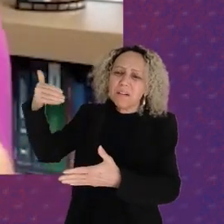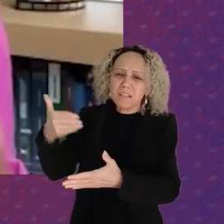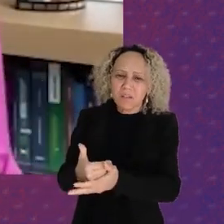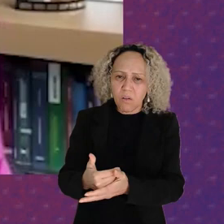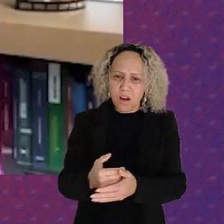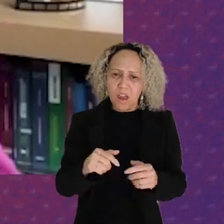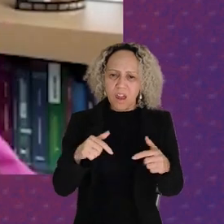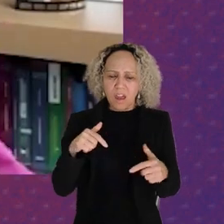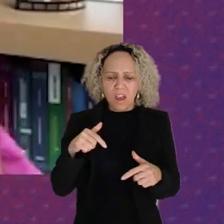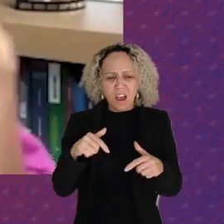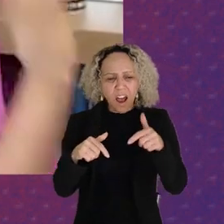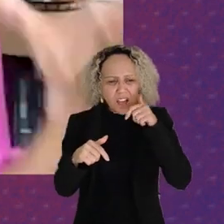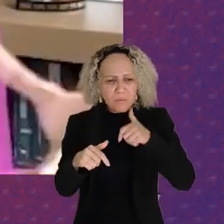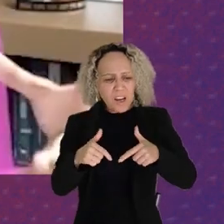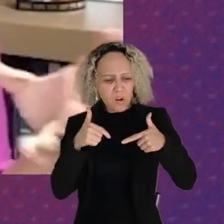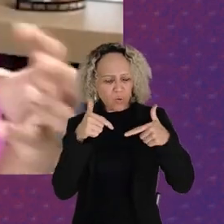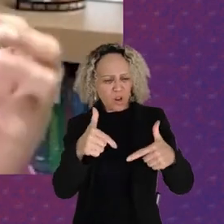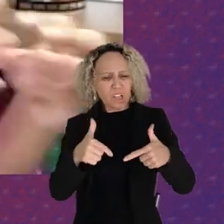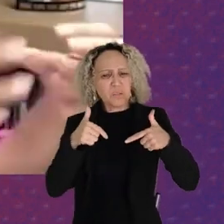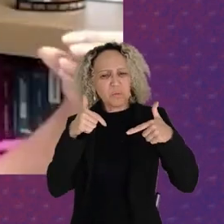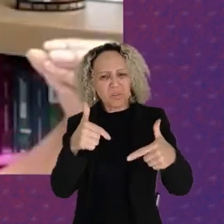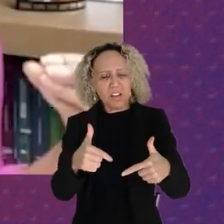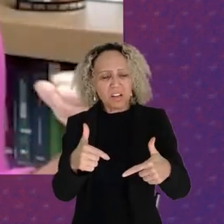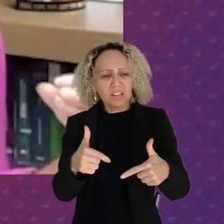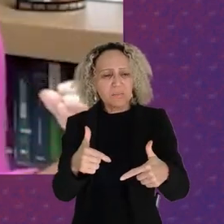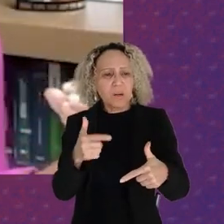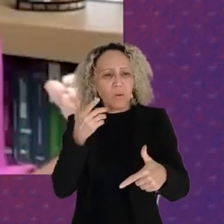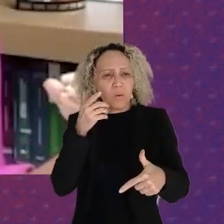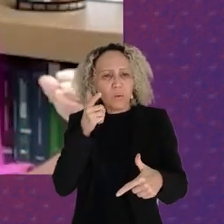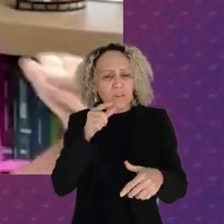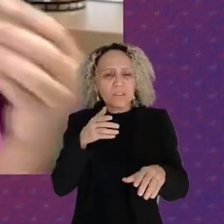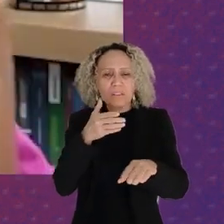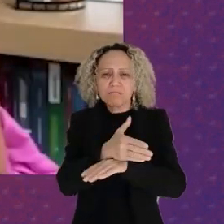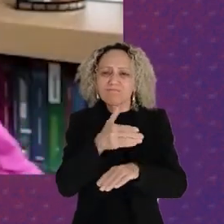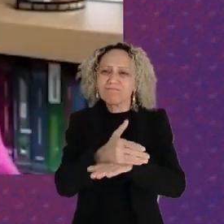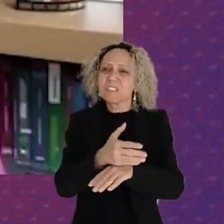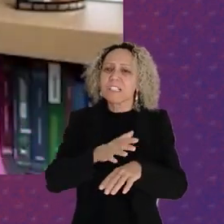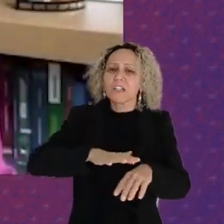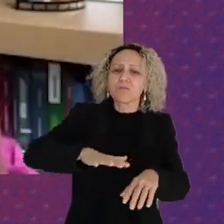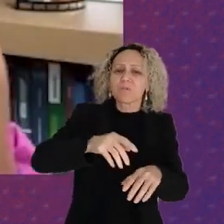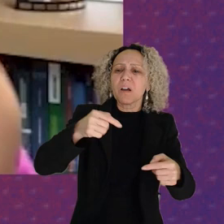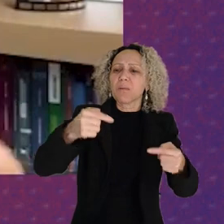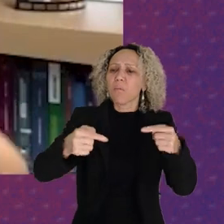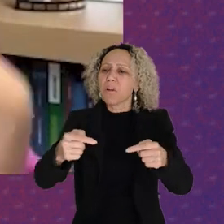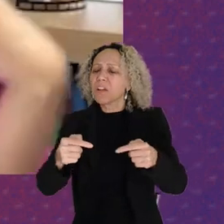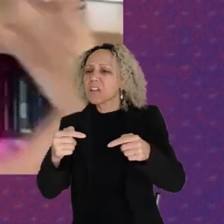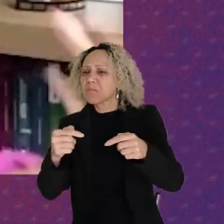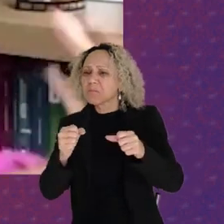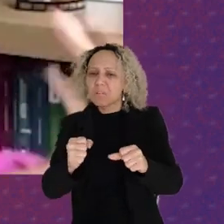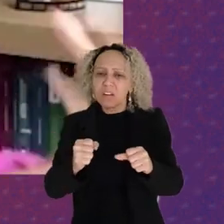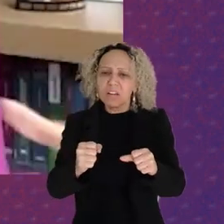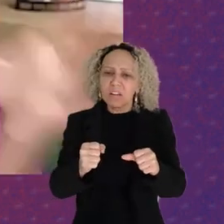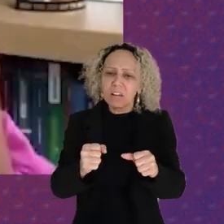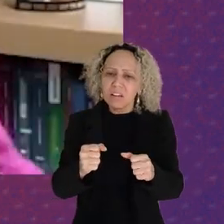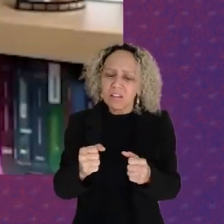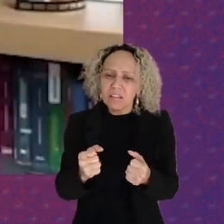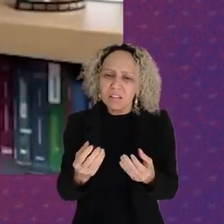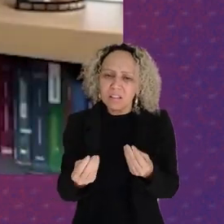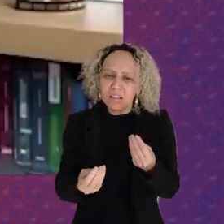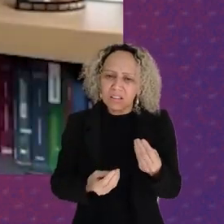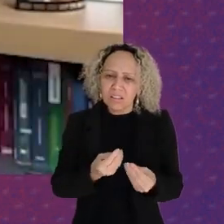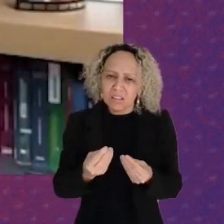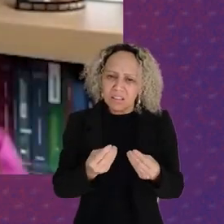e só agora a gente consegue observar uma ampliação concreta em dados, em números